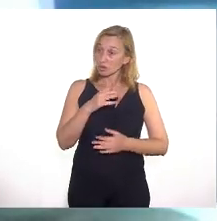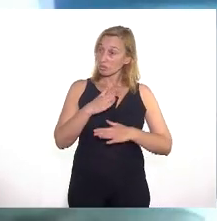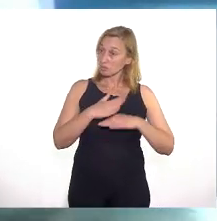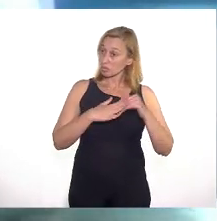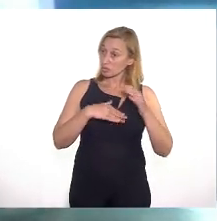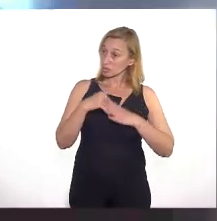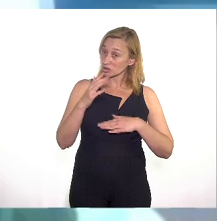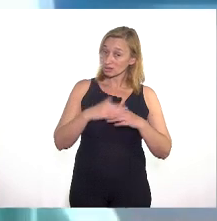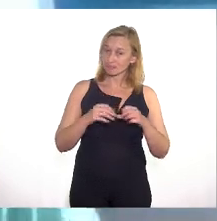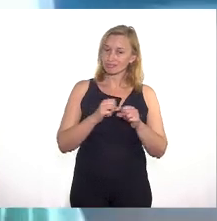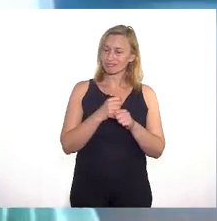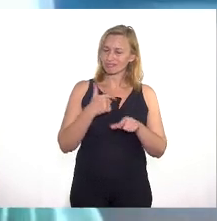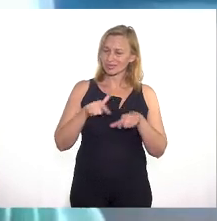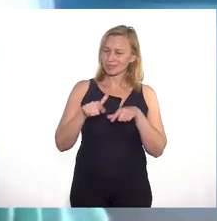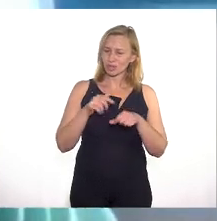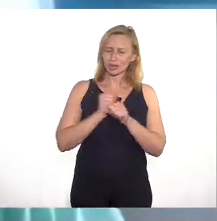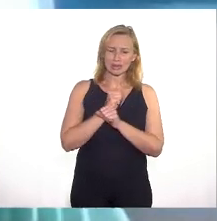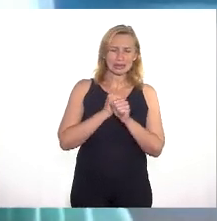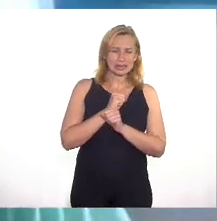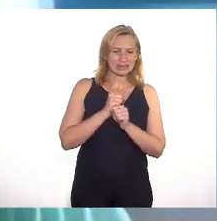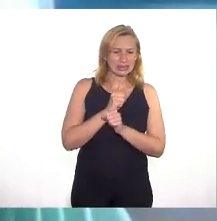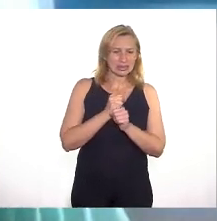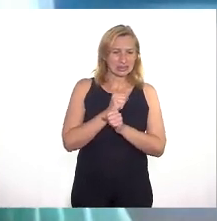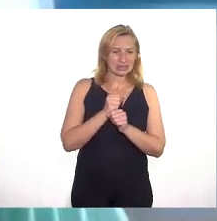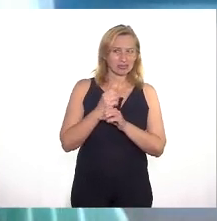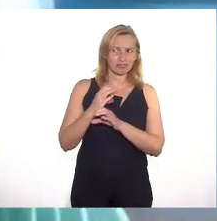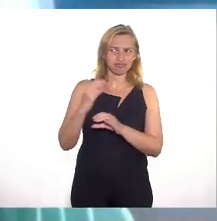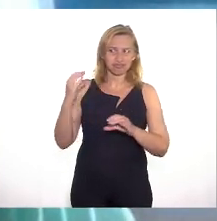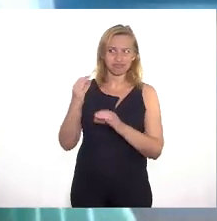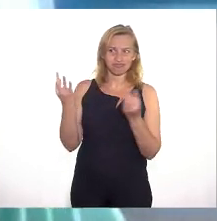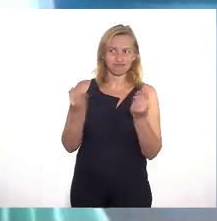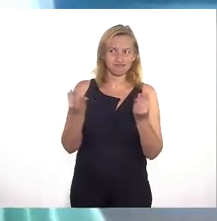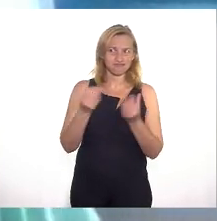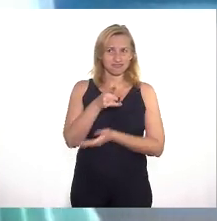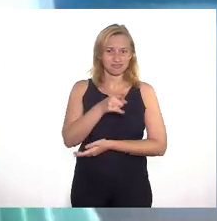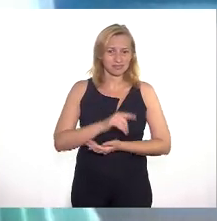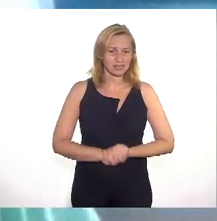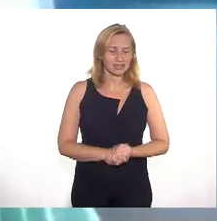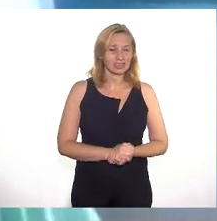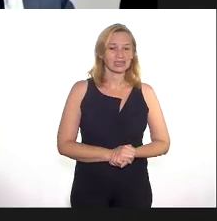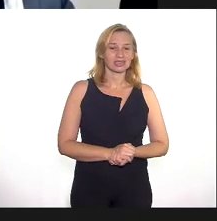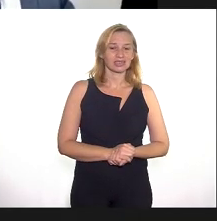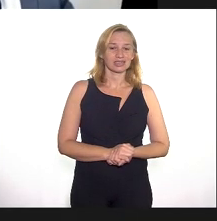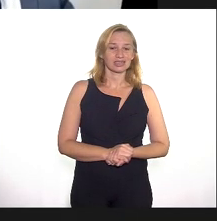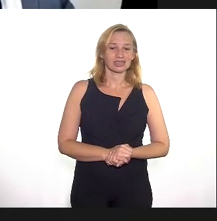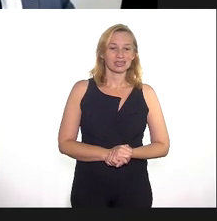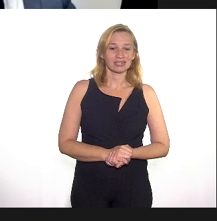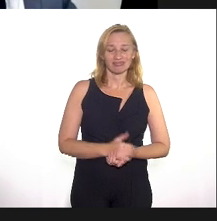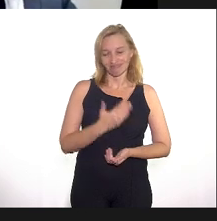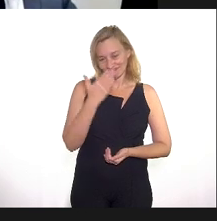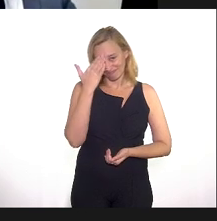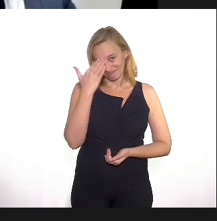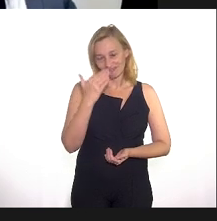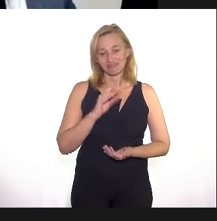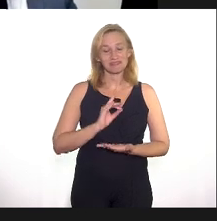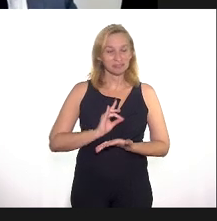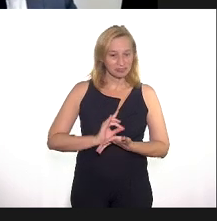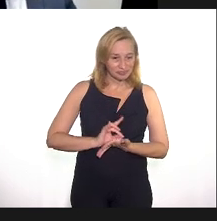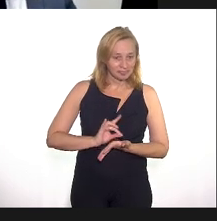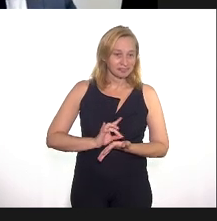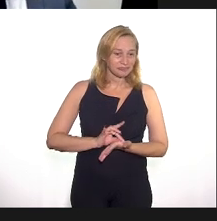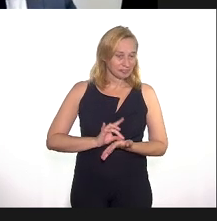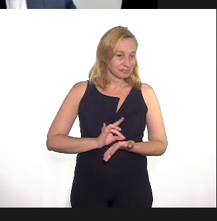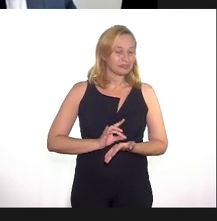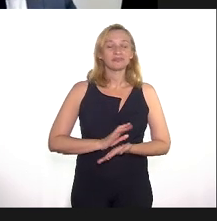que trabalhou anos e anos com isso, engenheiro especializado no meio ambiente. Nós temos muita gente aqui, é verdade,